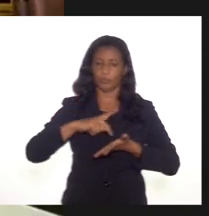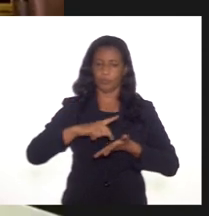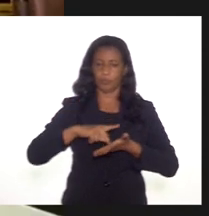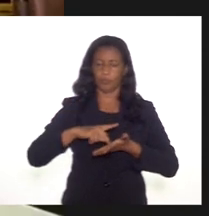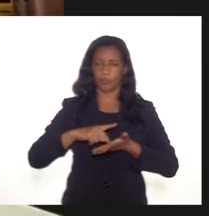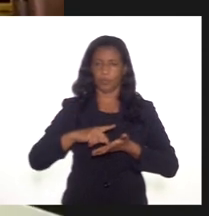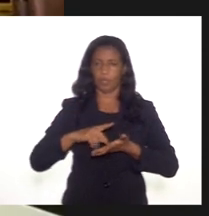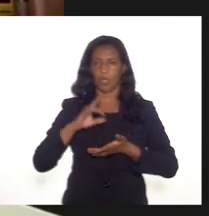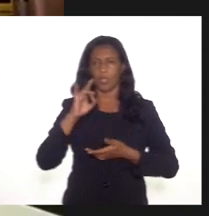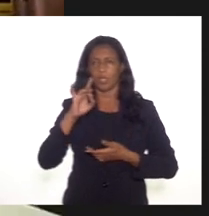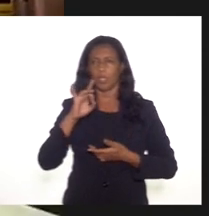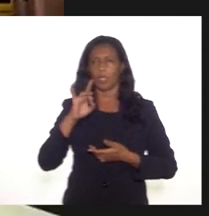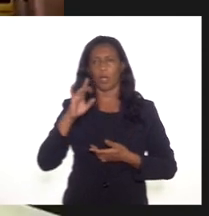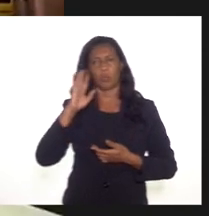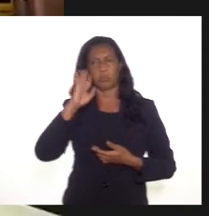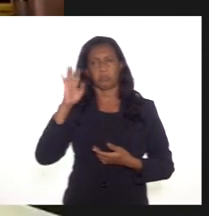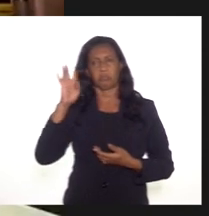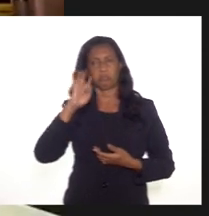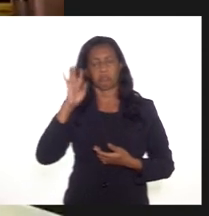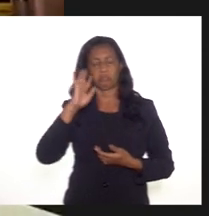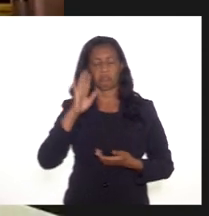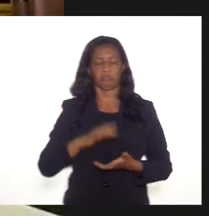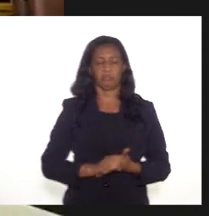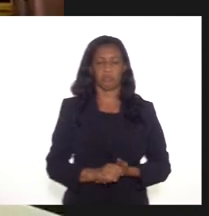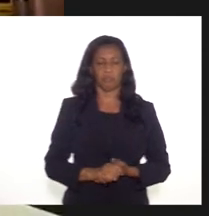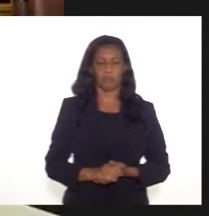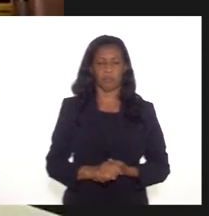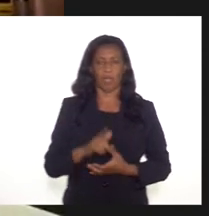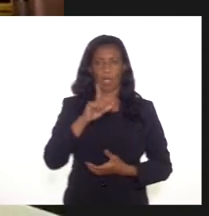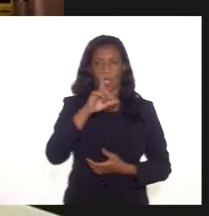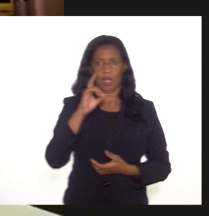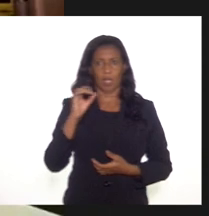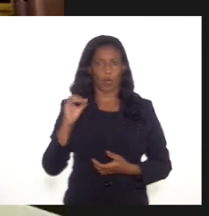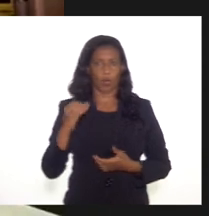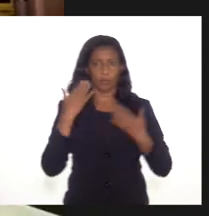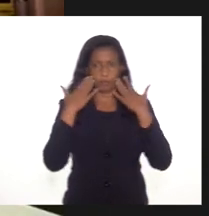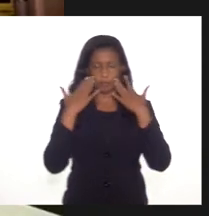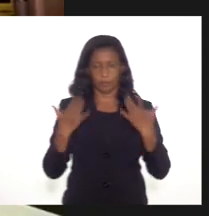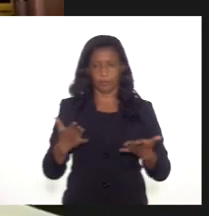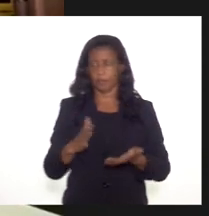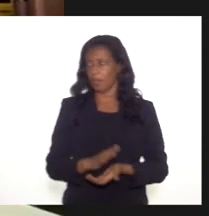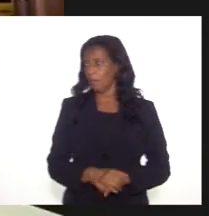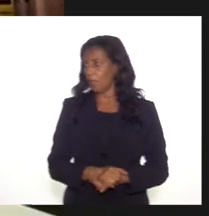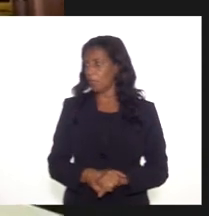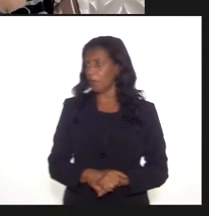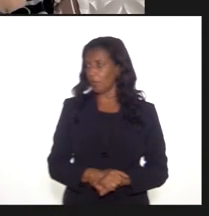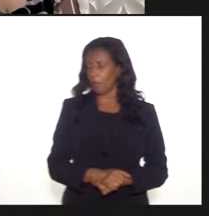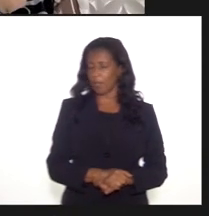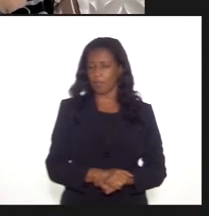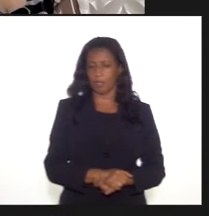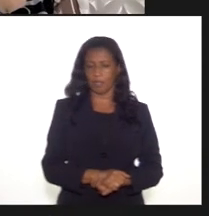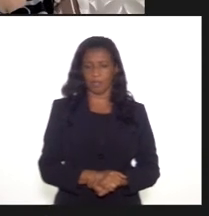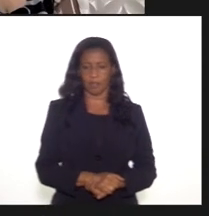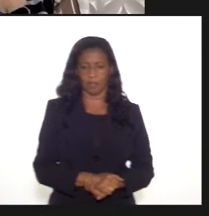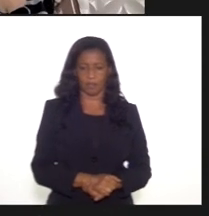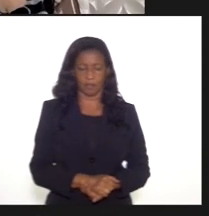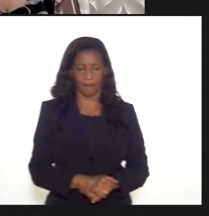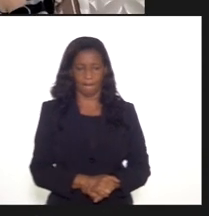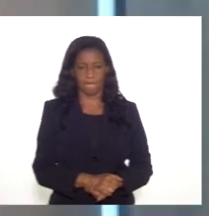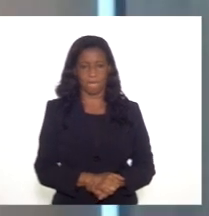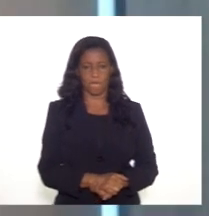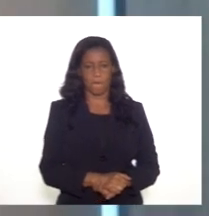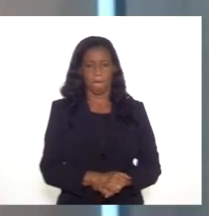não uma peça de ficção como a gente vê a LDO sendo apresentada. Obrigada. Próxima